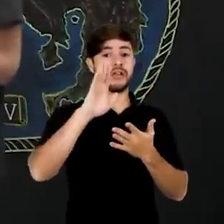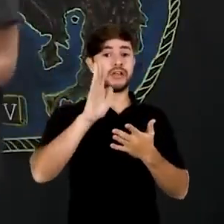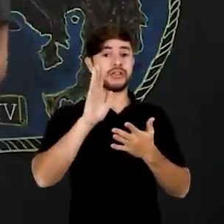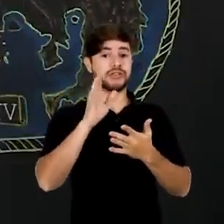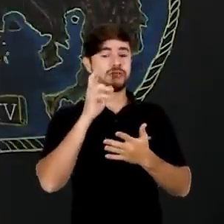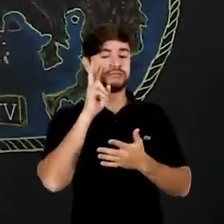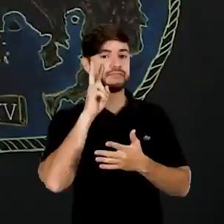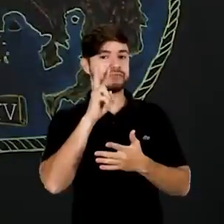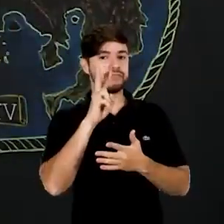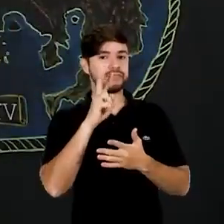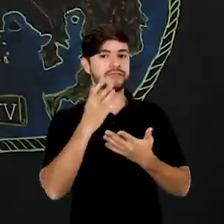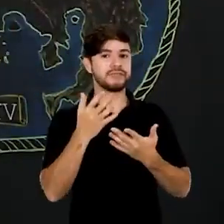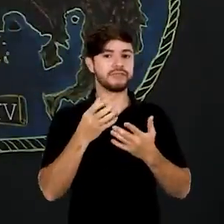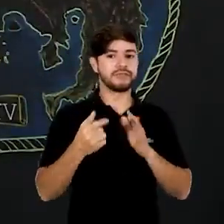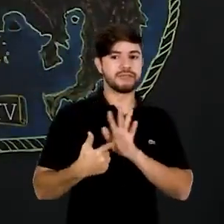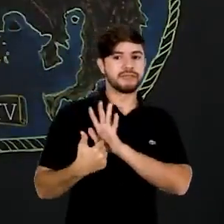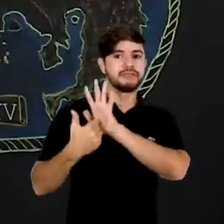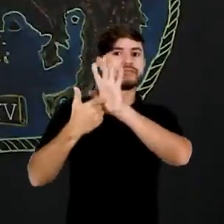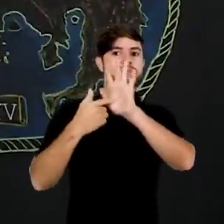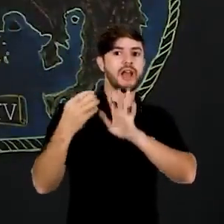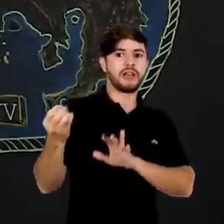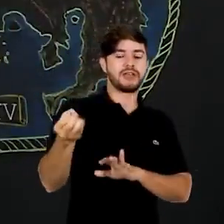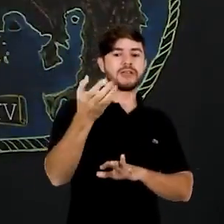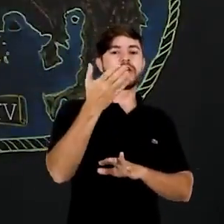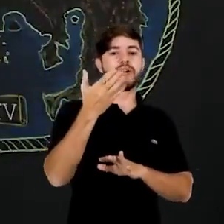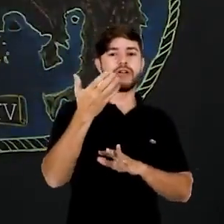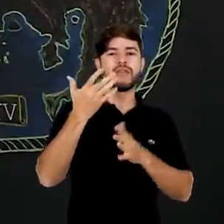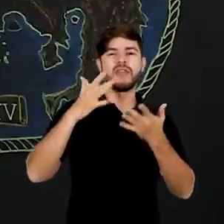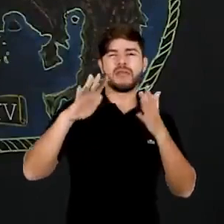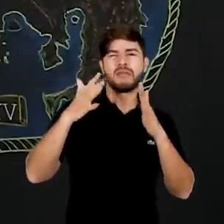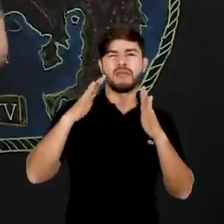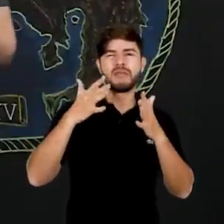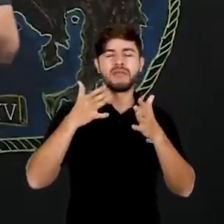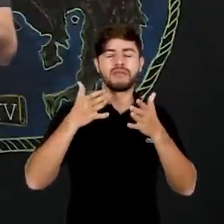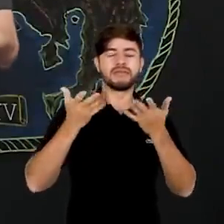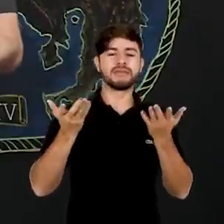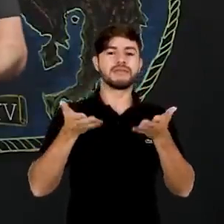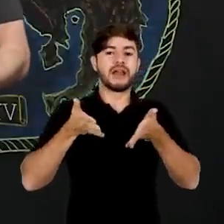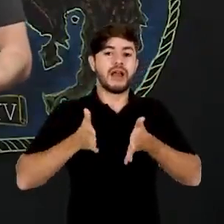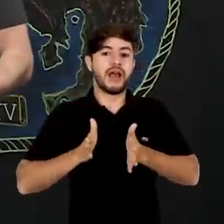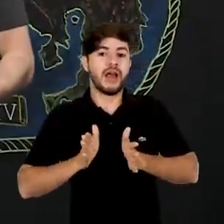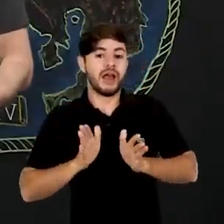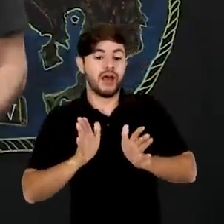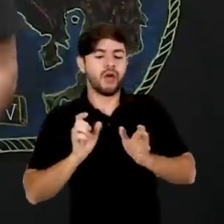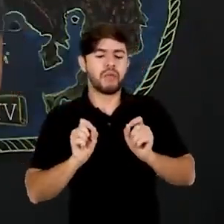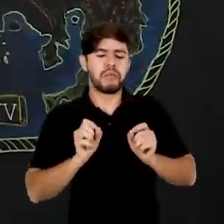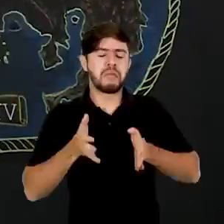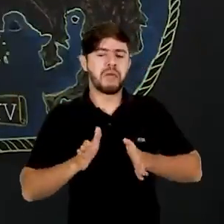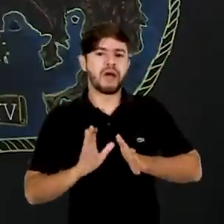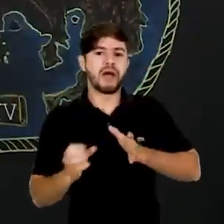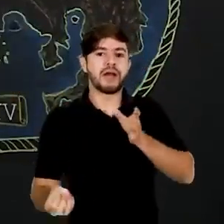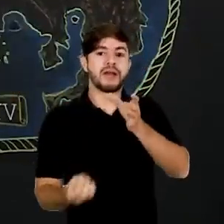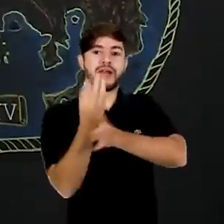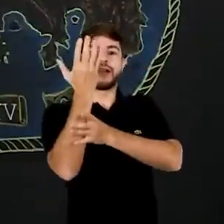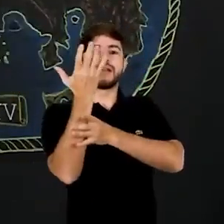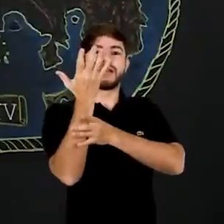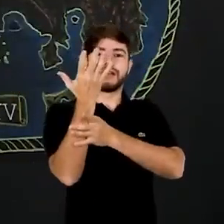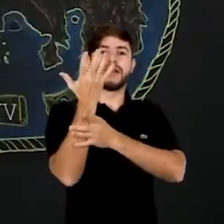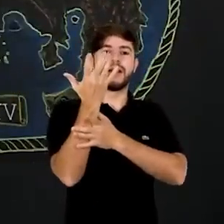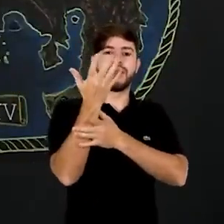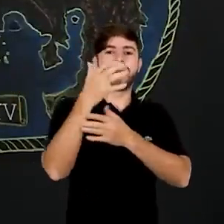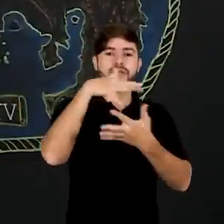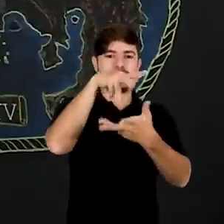então você já acompanhou aqui comigo que surge essa noção de moderno, mais ou menos no Renascimento, que depois essa noção de moderno, ela se torna